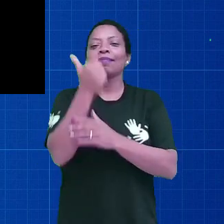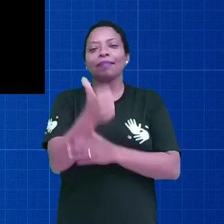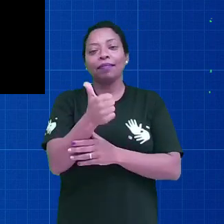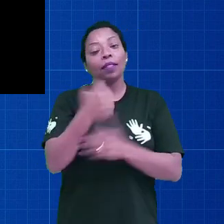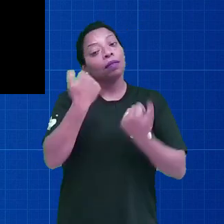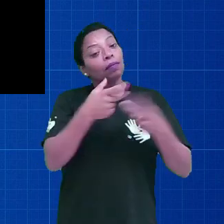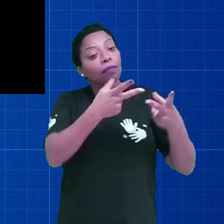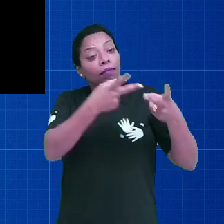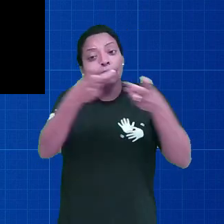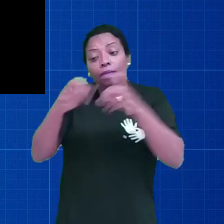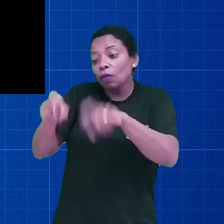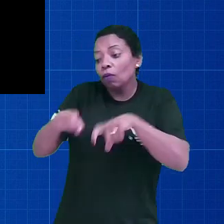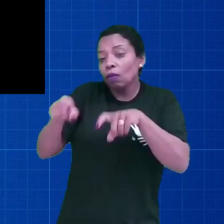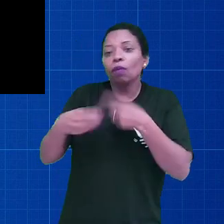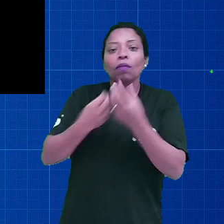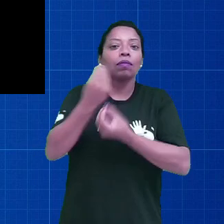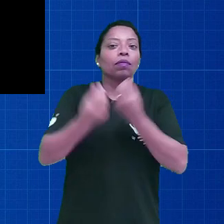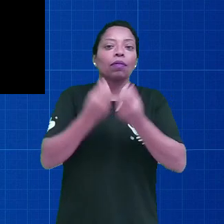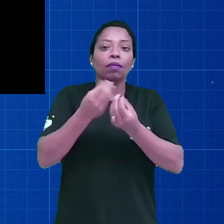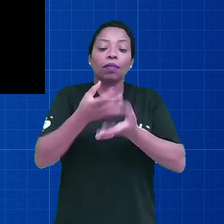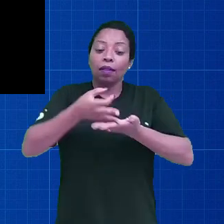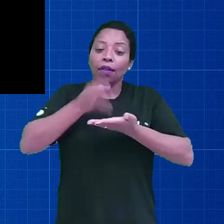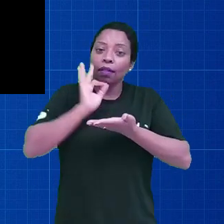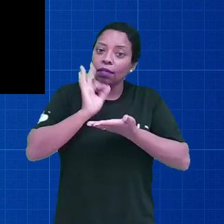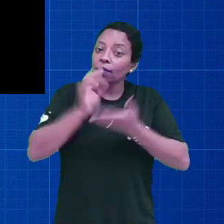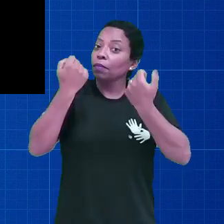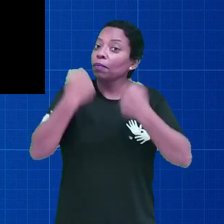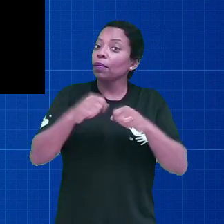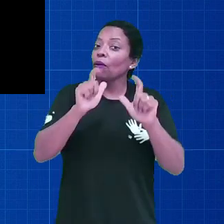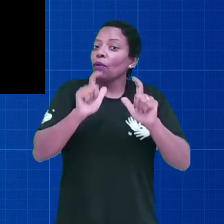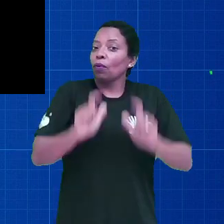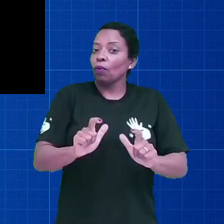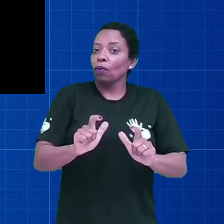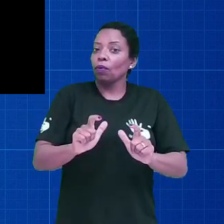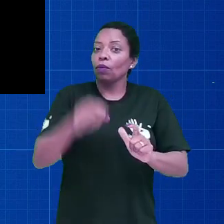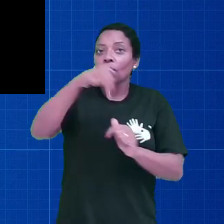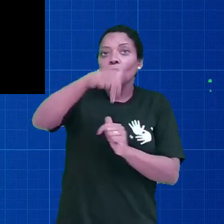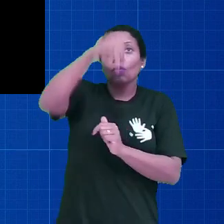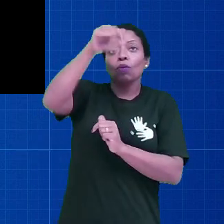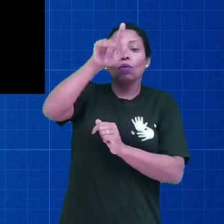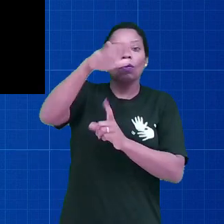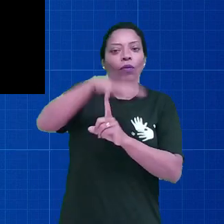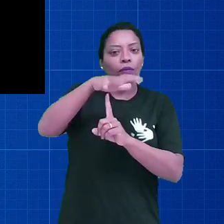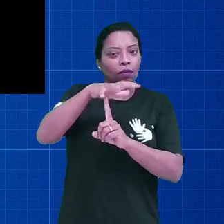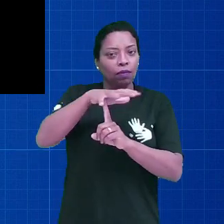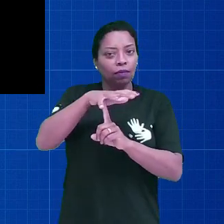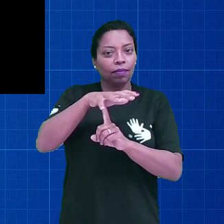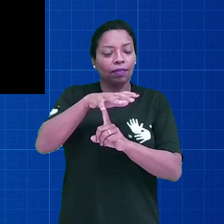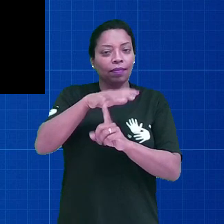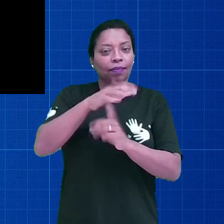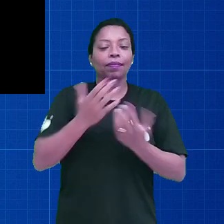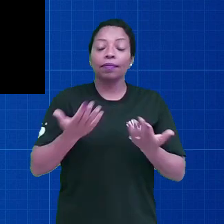observar que o café realmente ele deve ser produzido mais na região norte do estado.